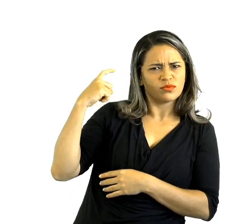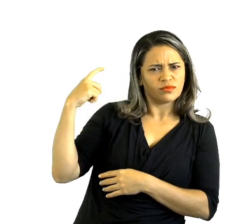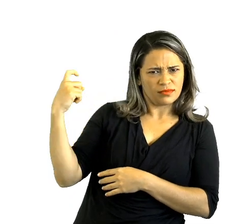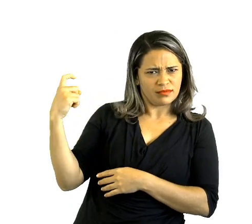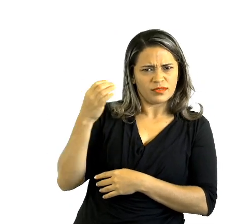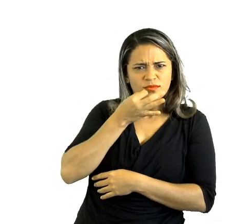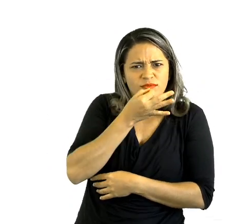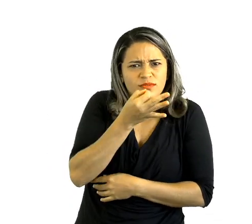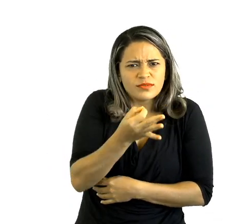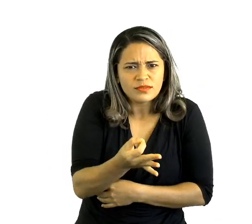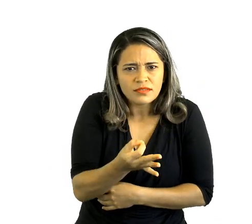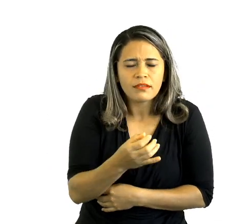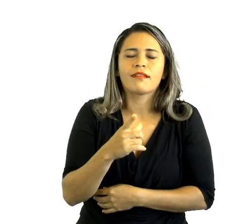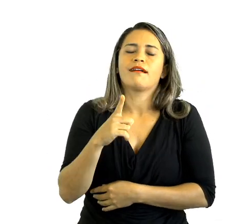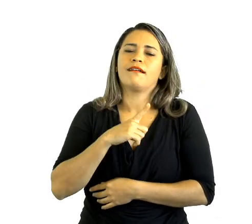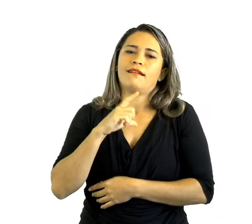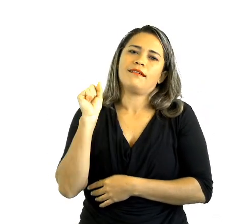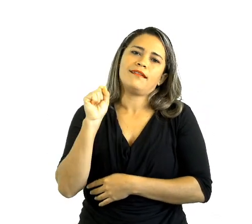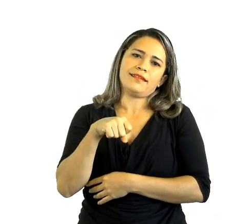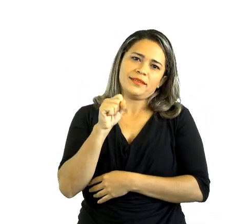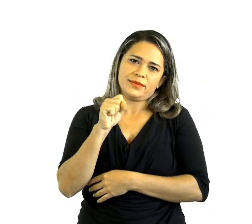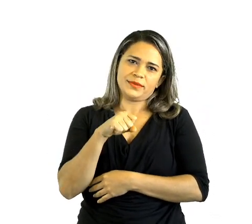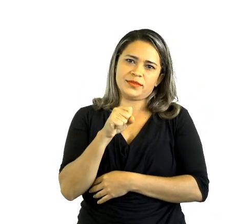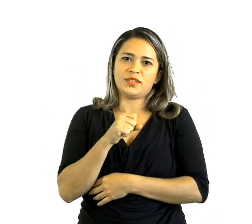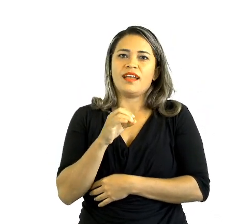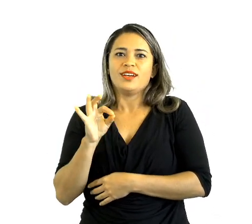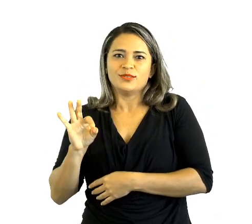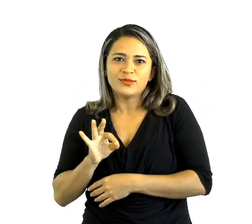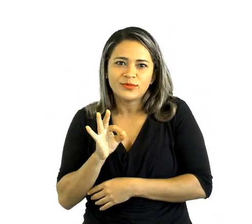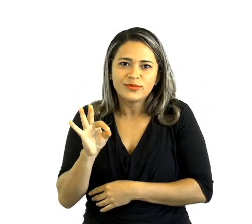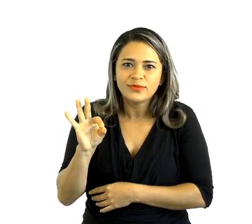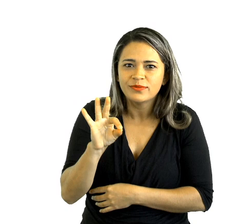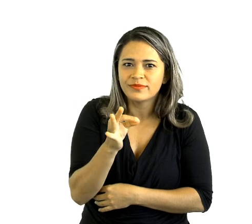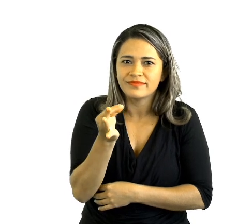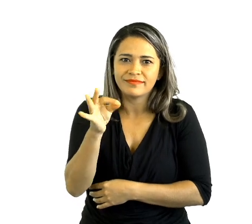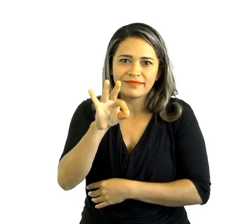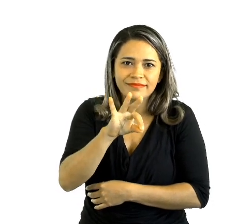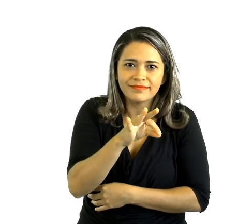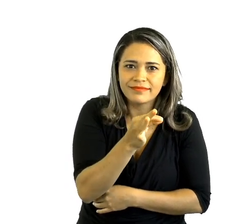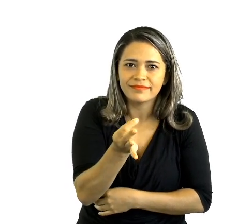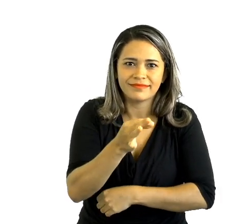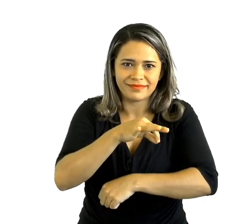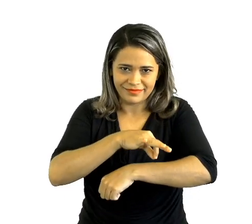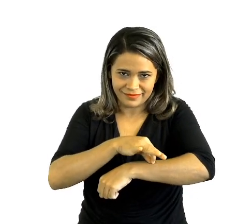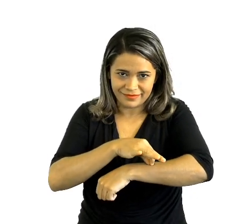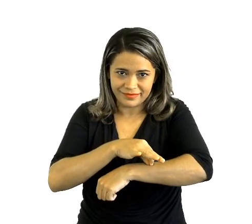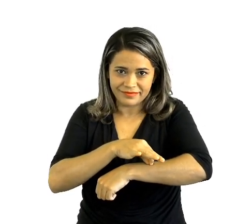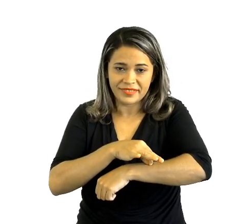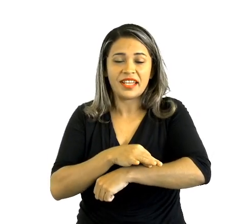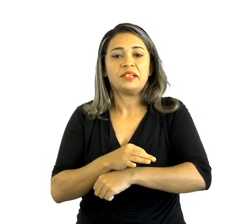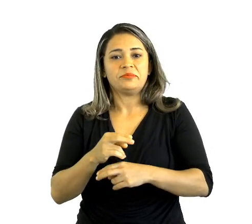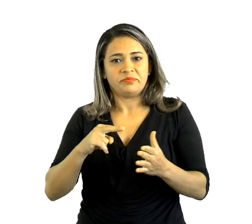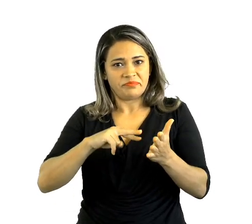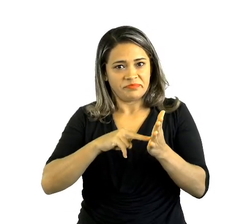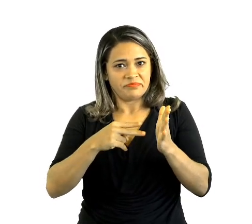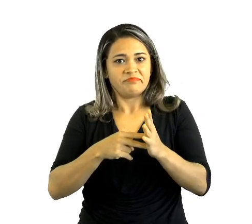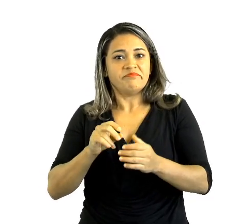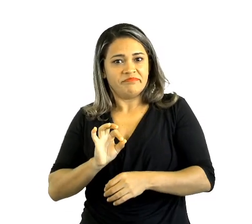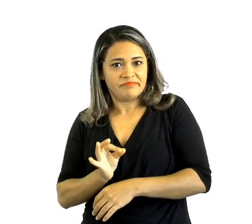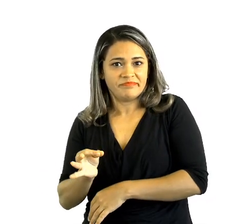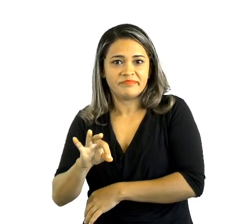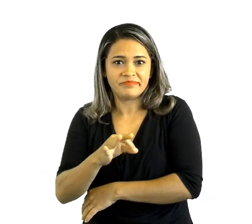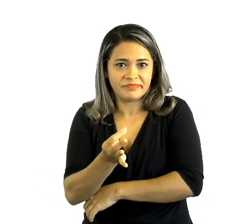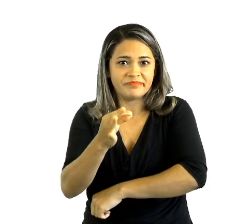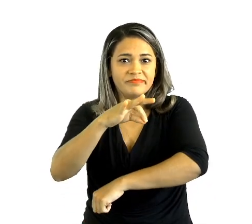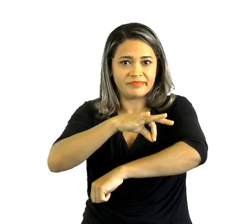Tem sonoridade. A expressão do zum, zum, zum representa o barulho das abelhas. Essa é a